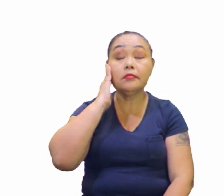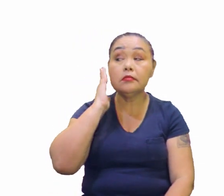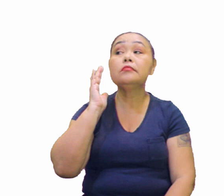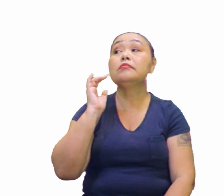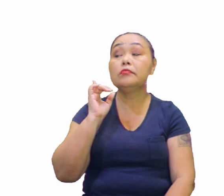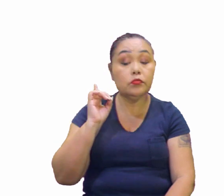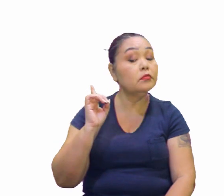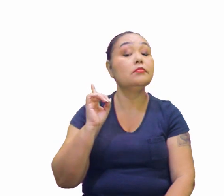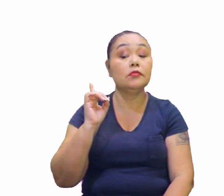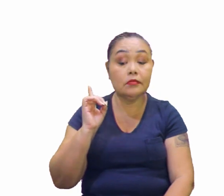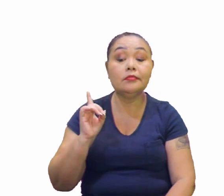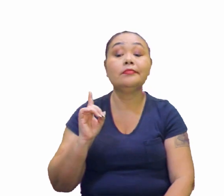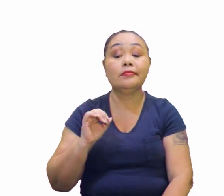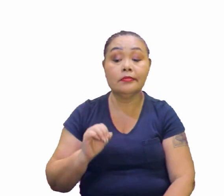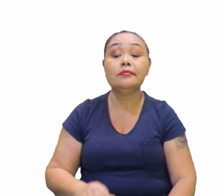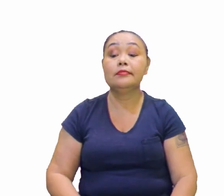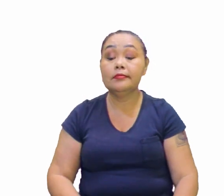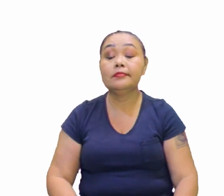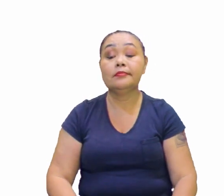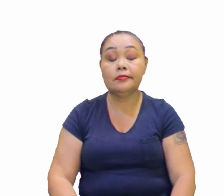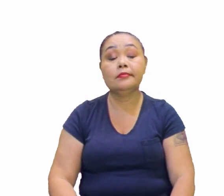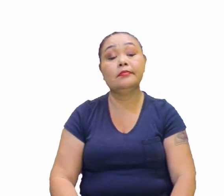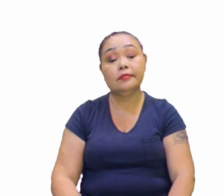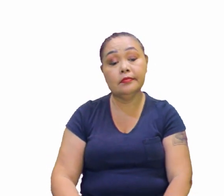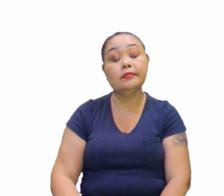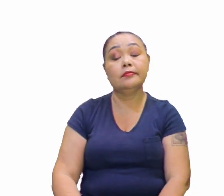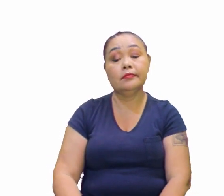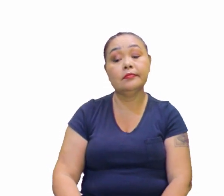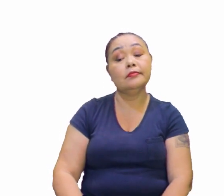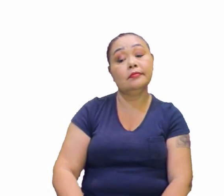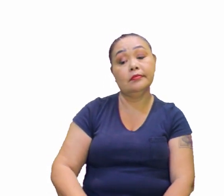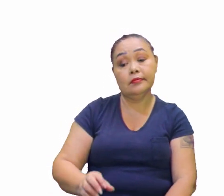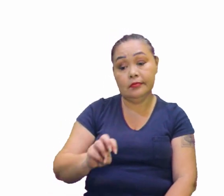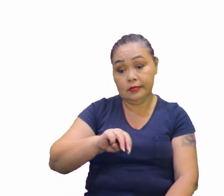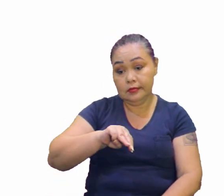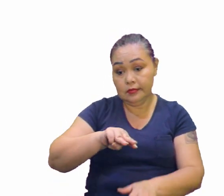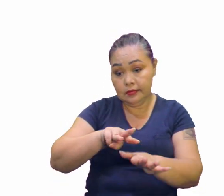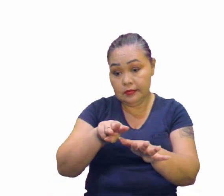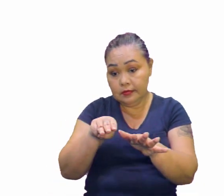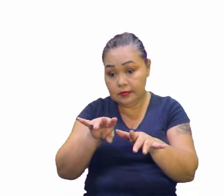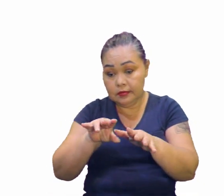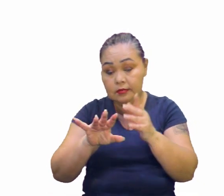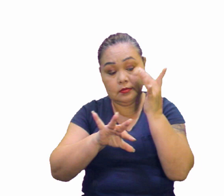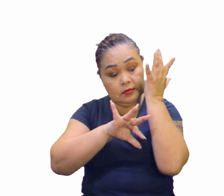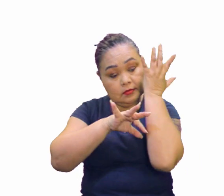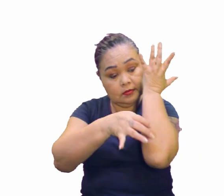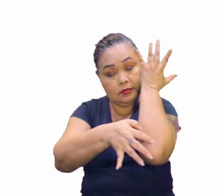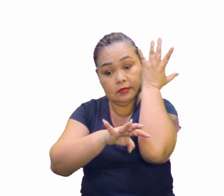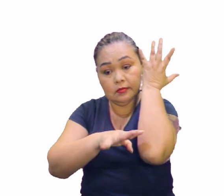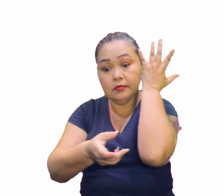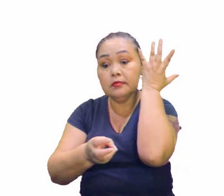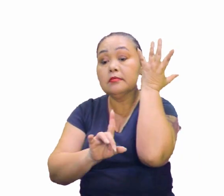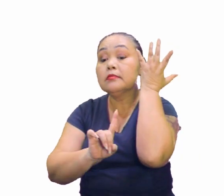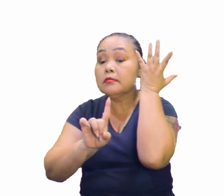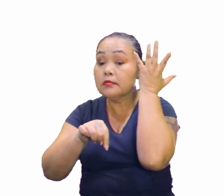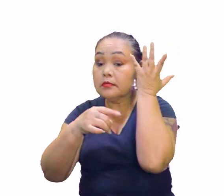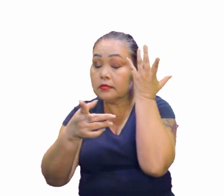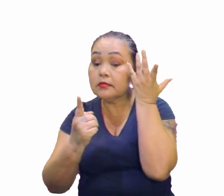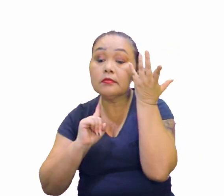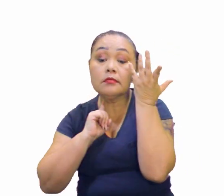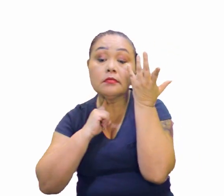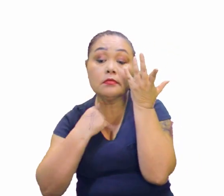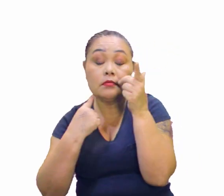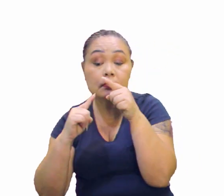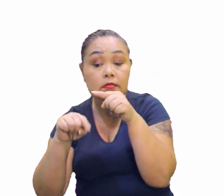para pensar nisso? Né? Então, os mangues, obviamente, se está contaminado, vai contaminar